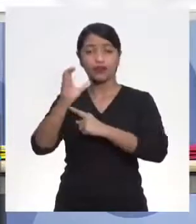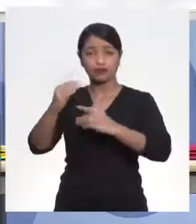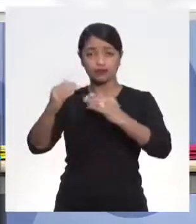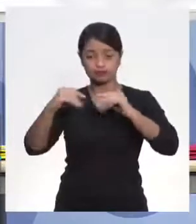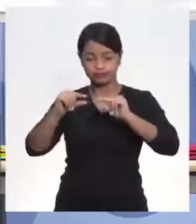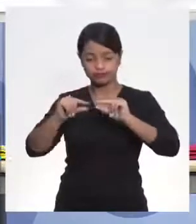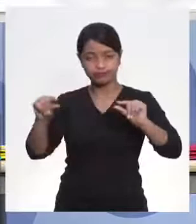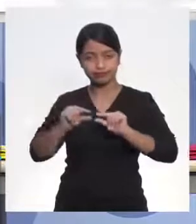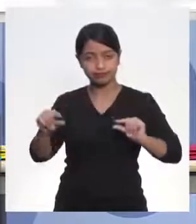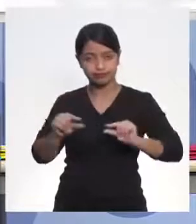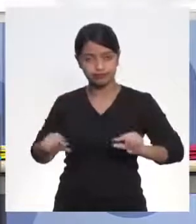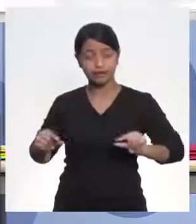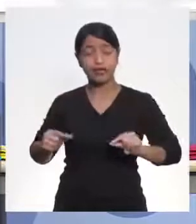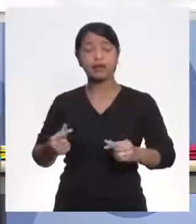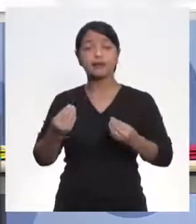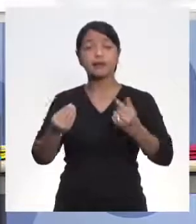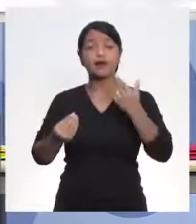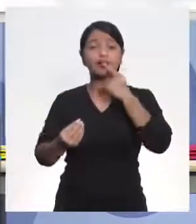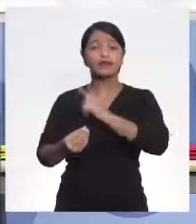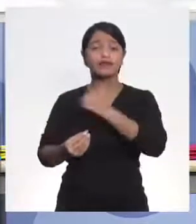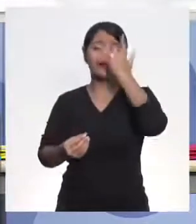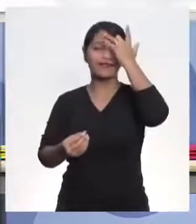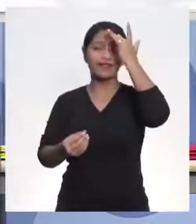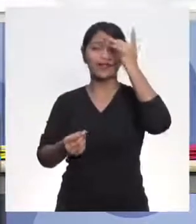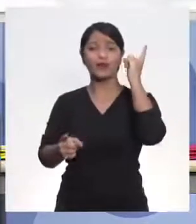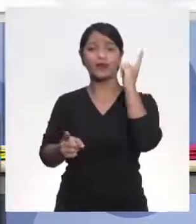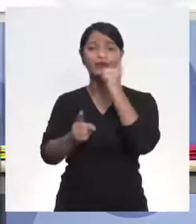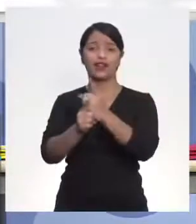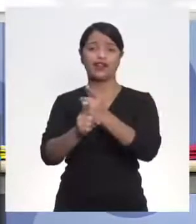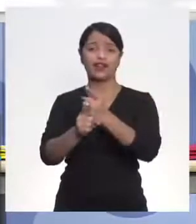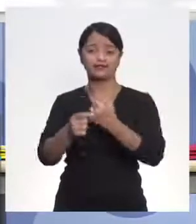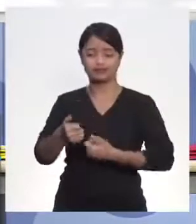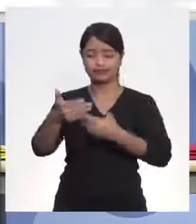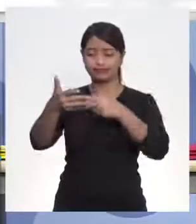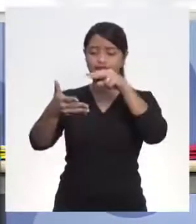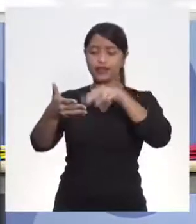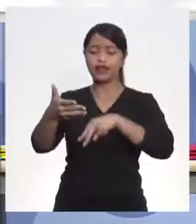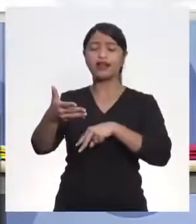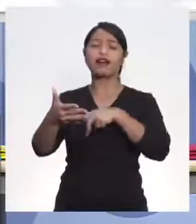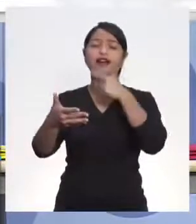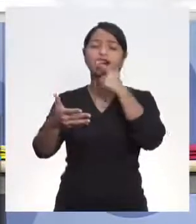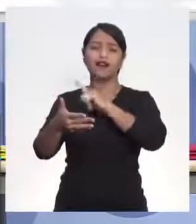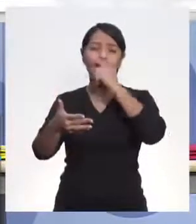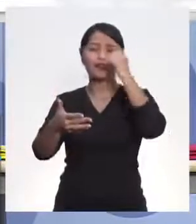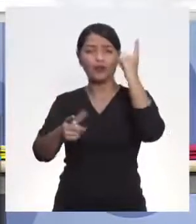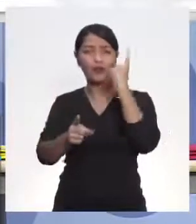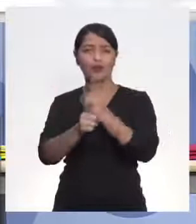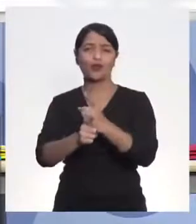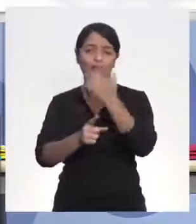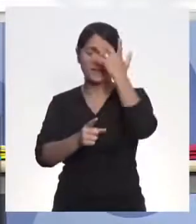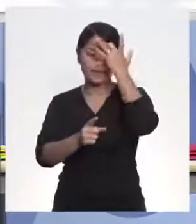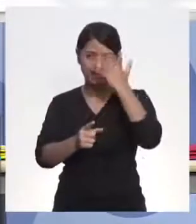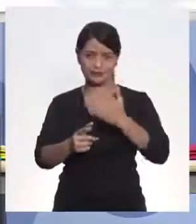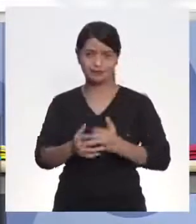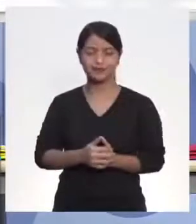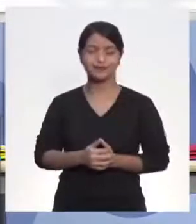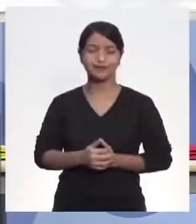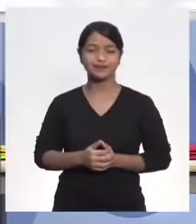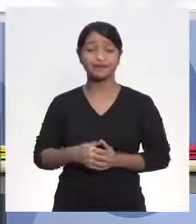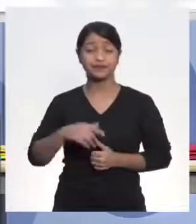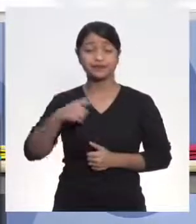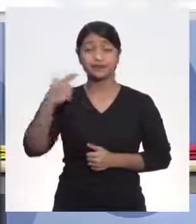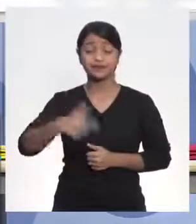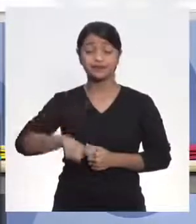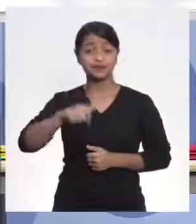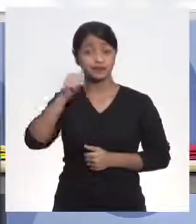a identificar, né? Fica mais fácil de identificar e localizar essas imagens. E só colocando aqui, professora Ana